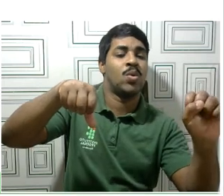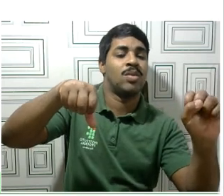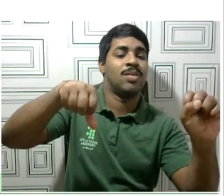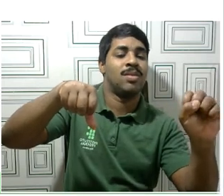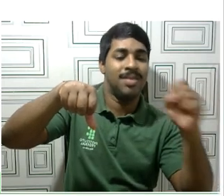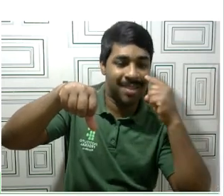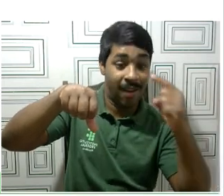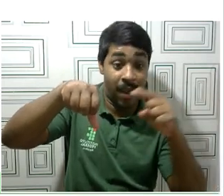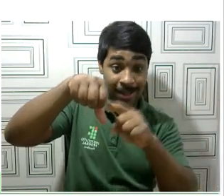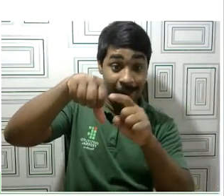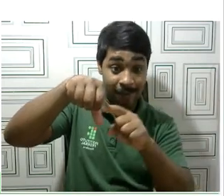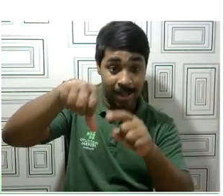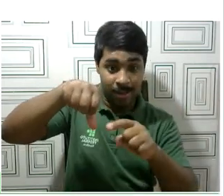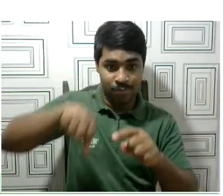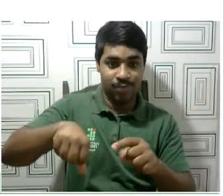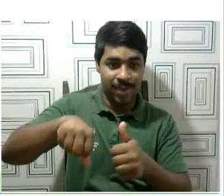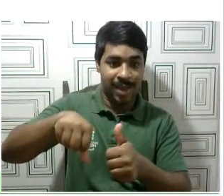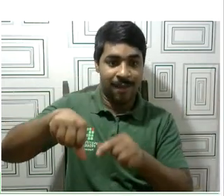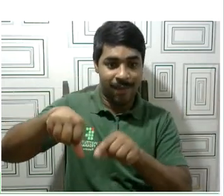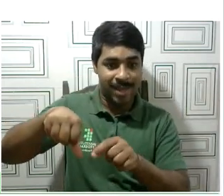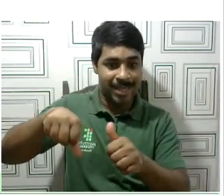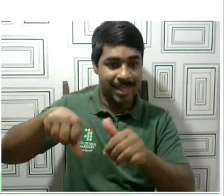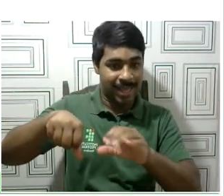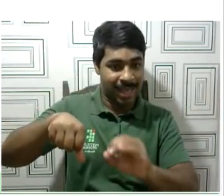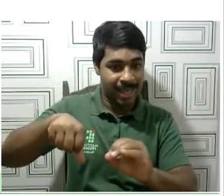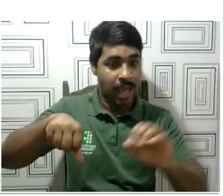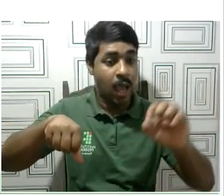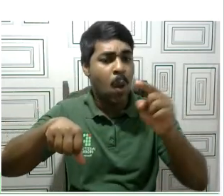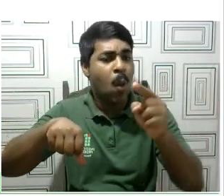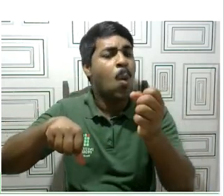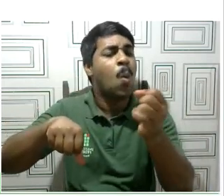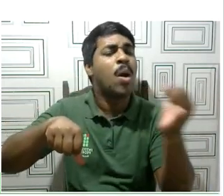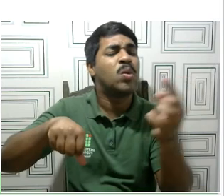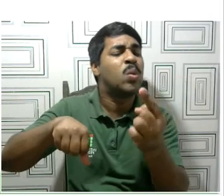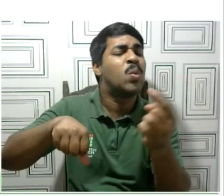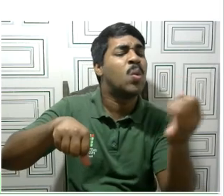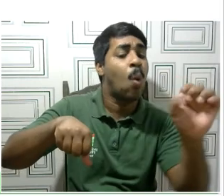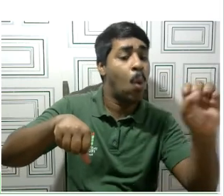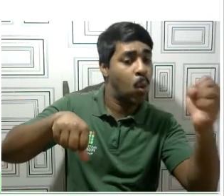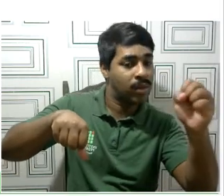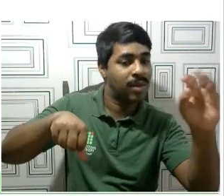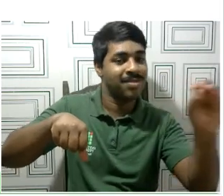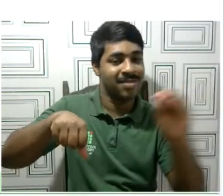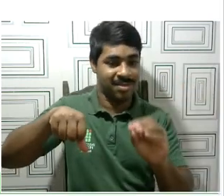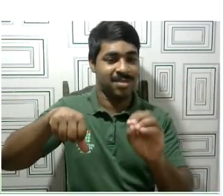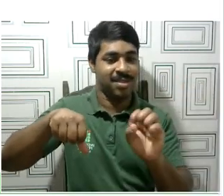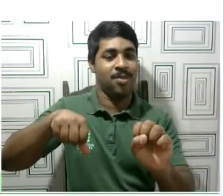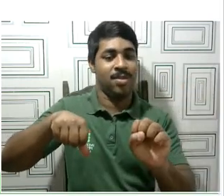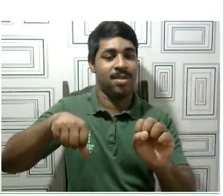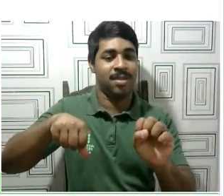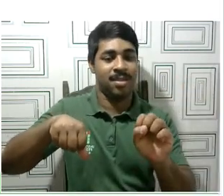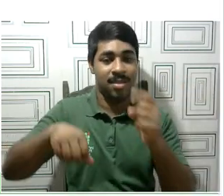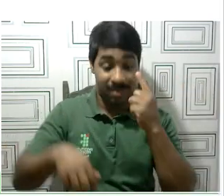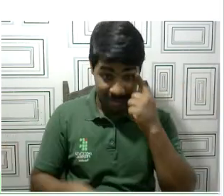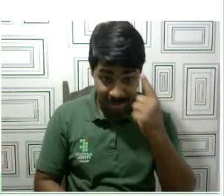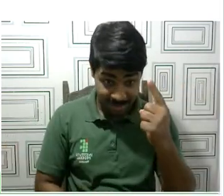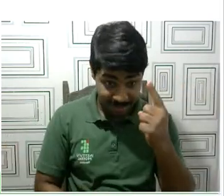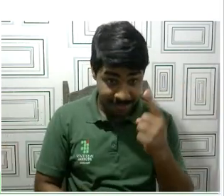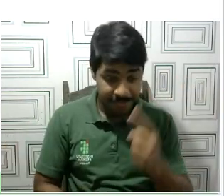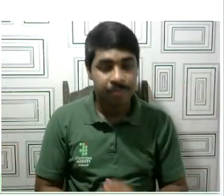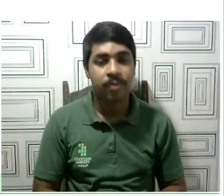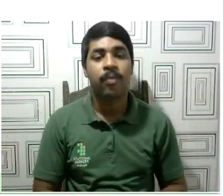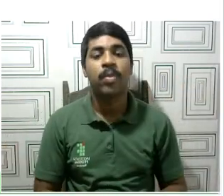8. Então aqui ficaria 8, tá? Que é a mesma coisa se a gente fizer esse passo aqui com a vírgula. A